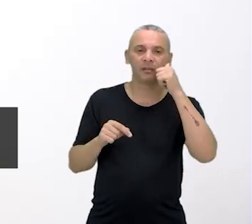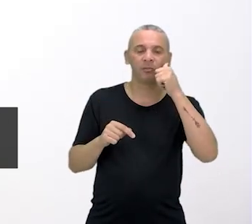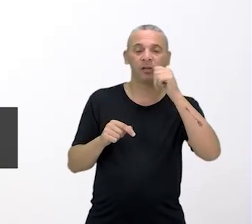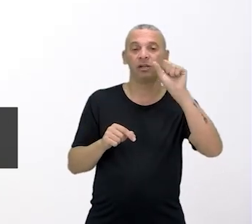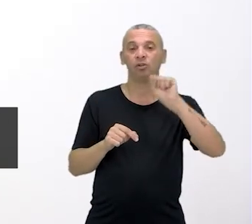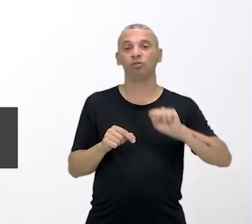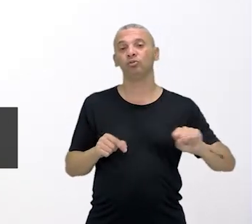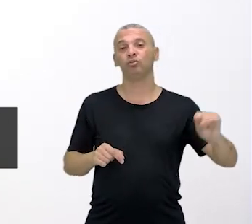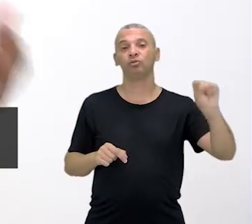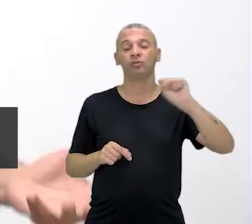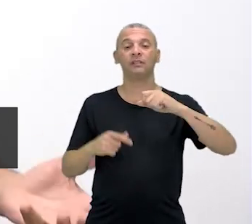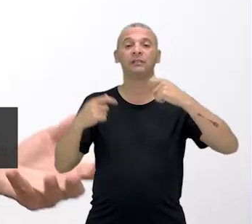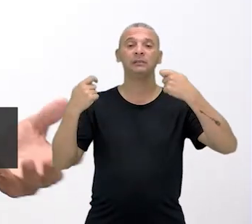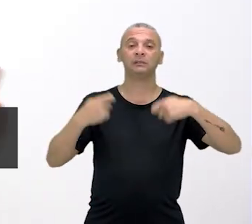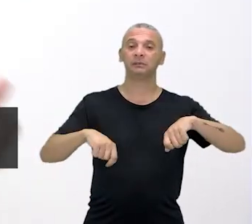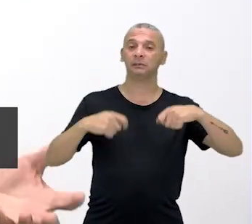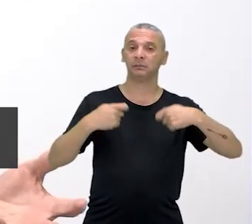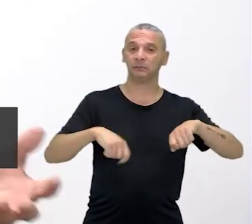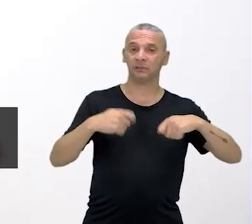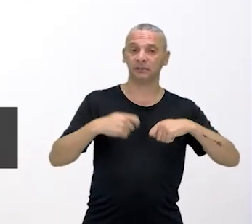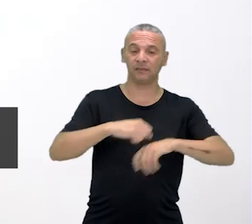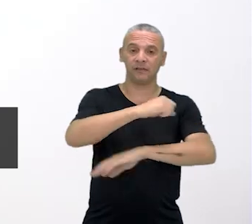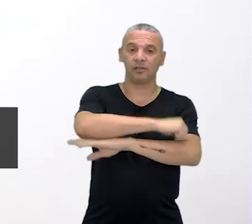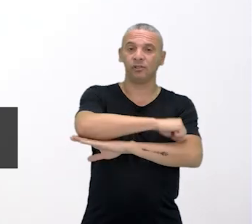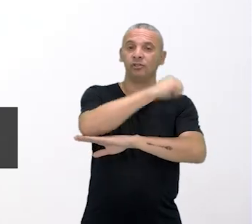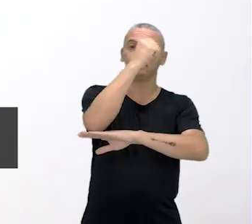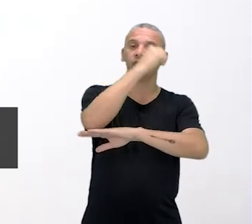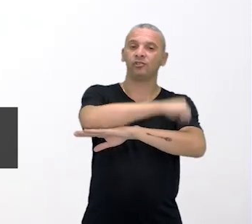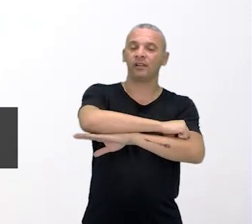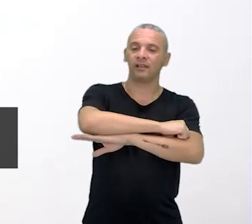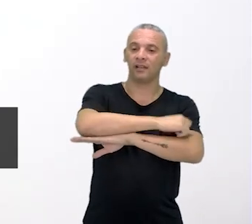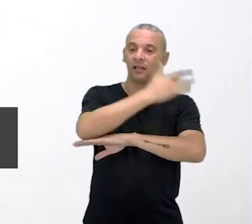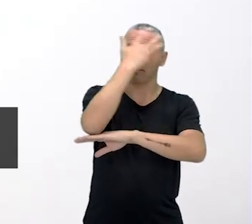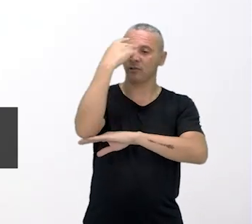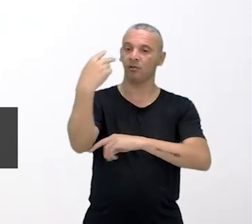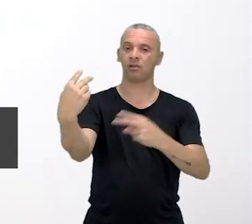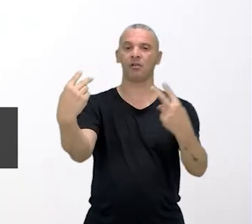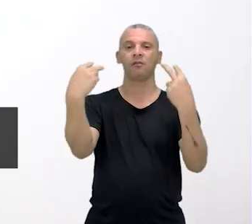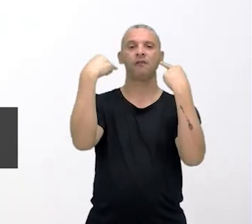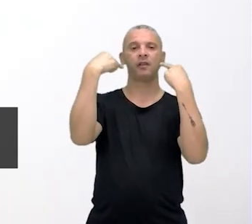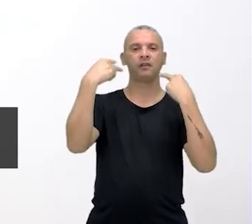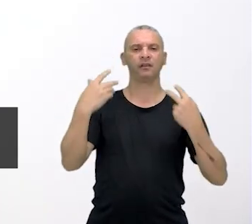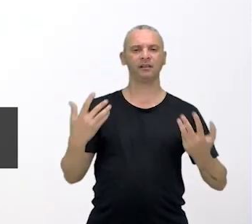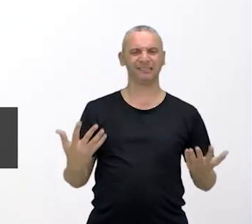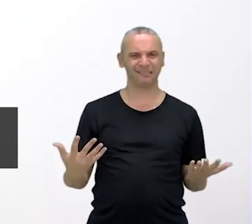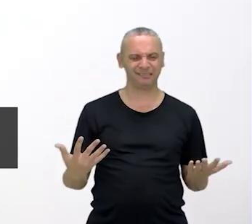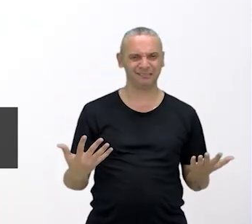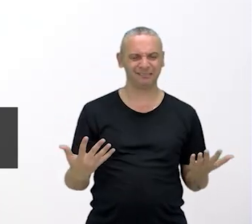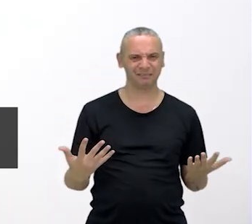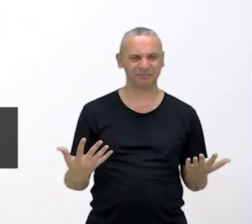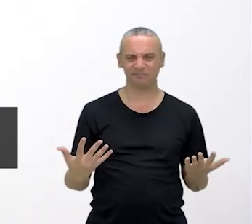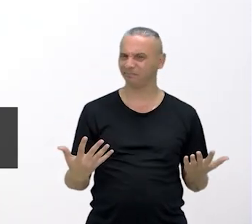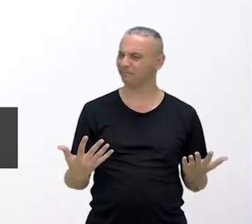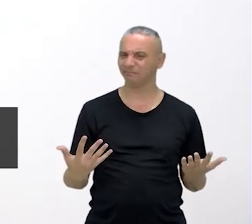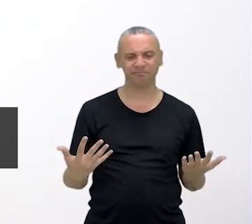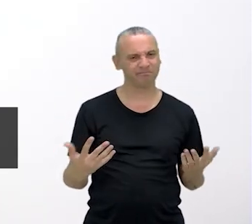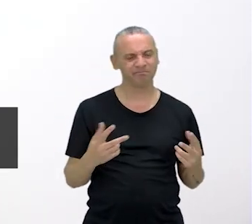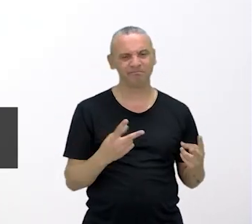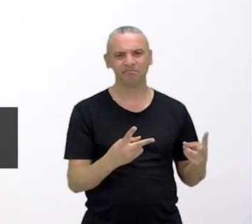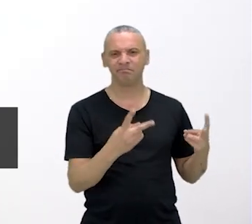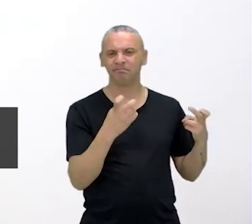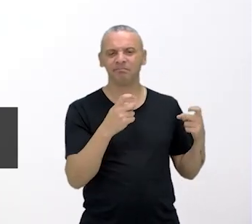solteira precisar ficar na janela para atrair futuros pretendentes. Então tem uma série de comportamentos que a gente percebe